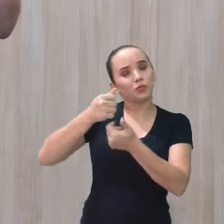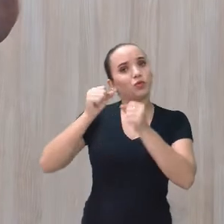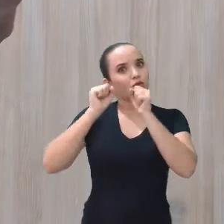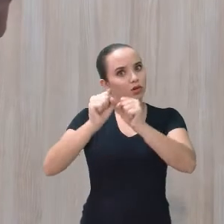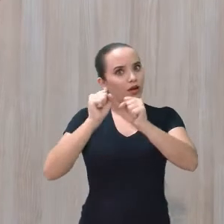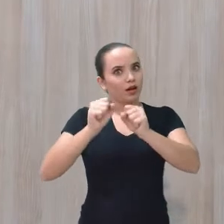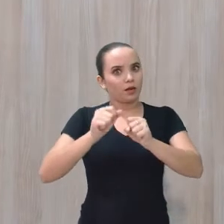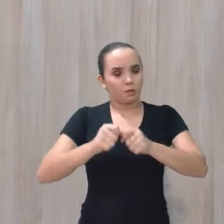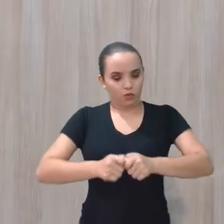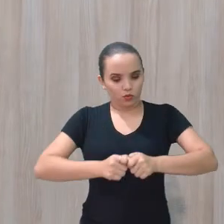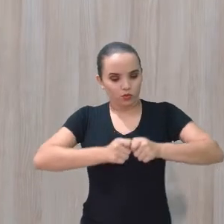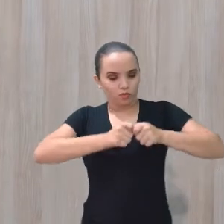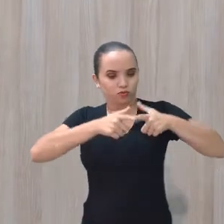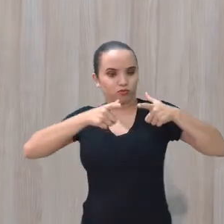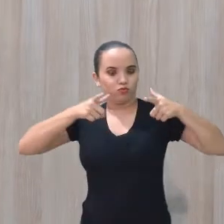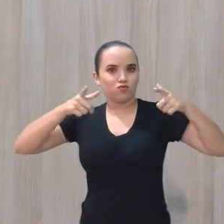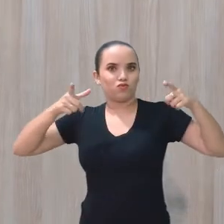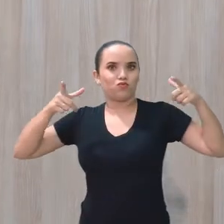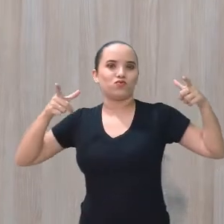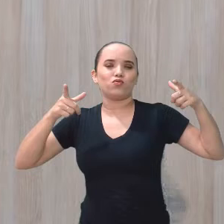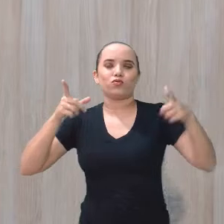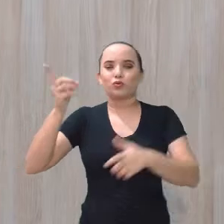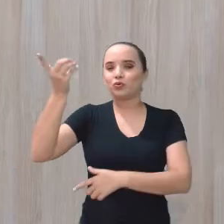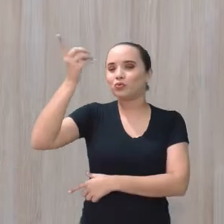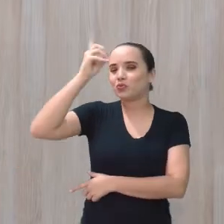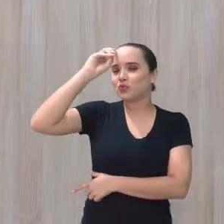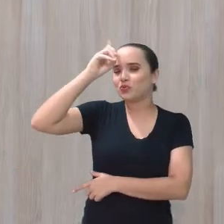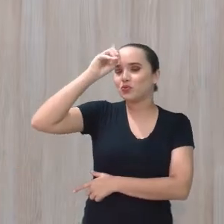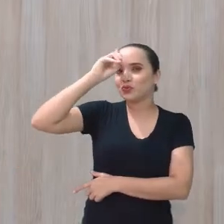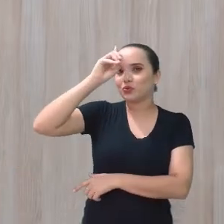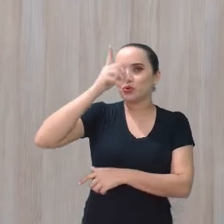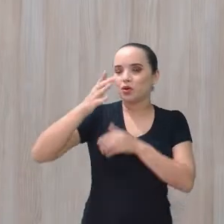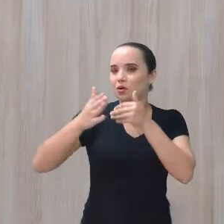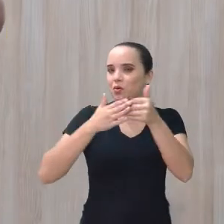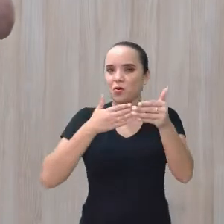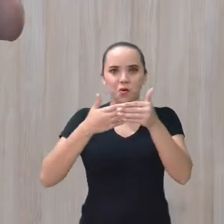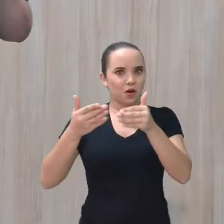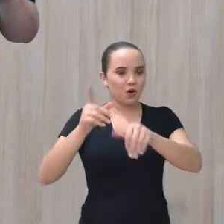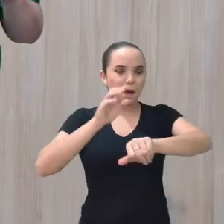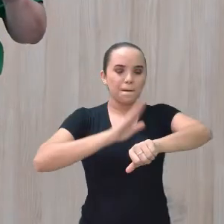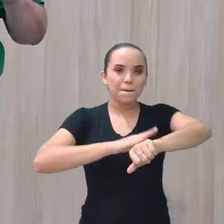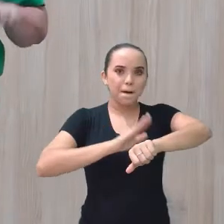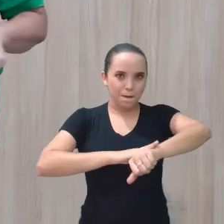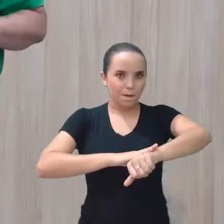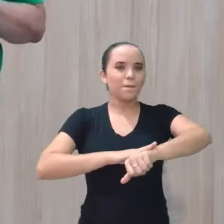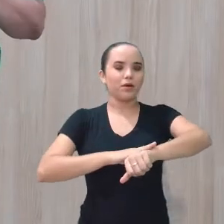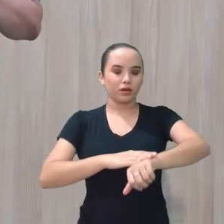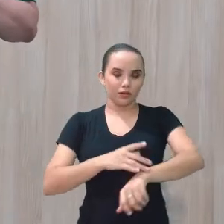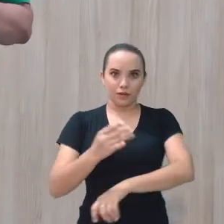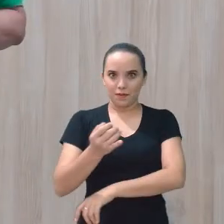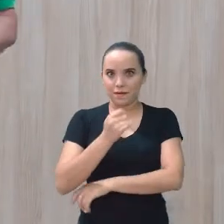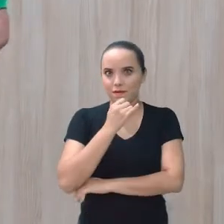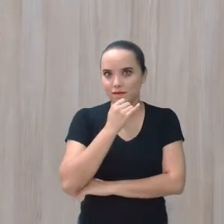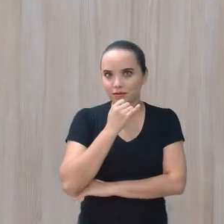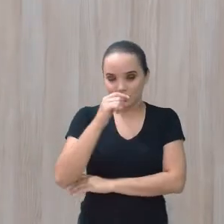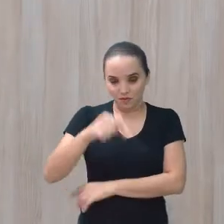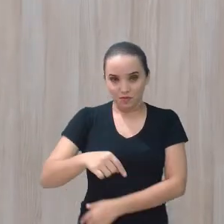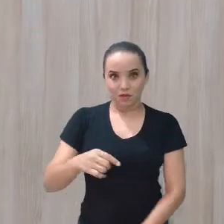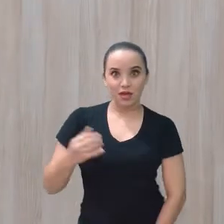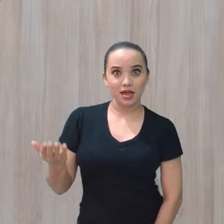ampliado todos os dias, em todos os momentos. Então, esse momento agora é um momento